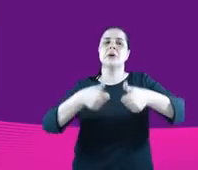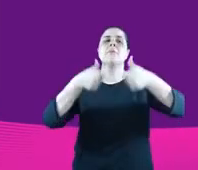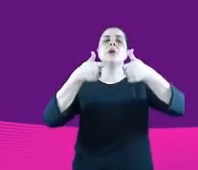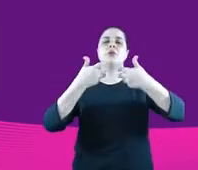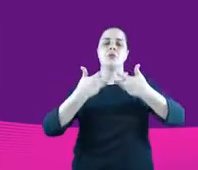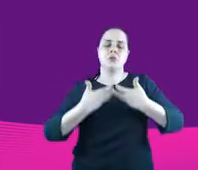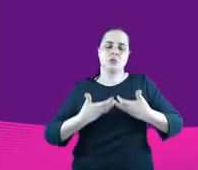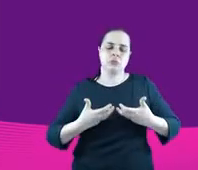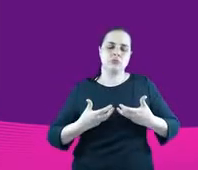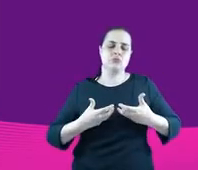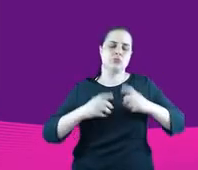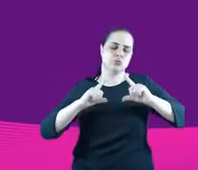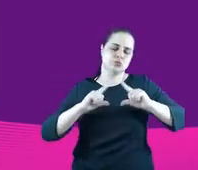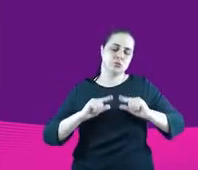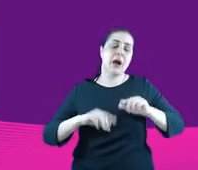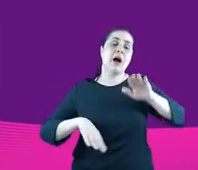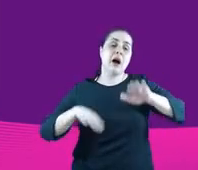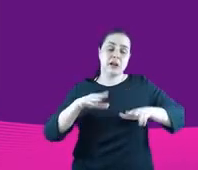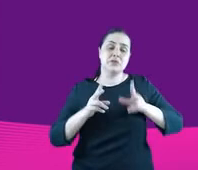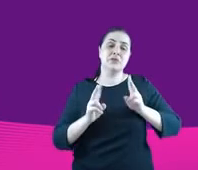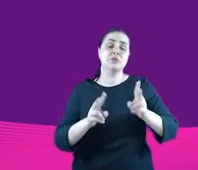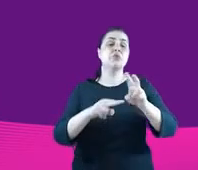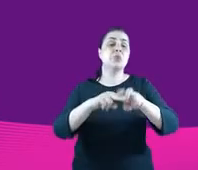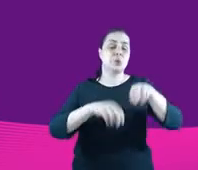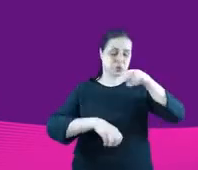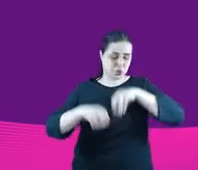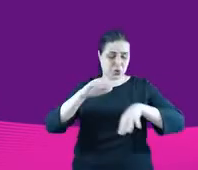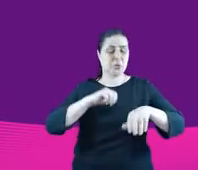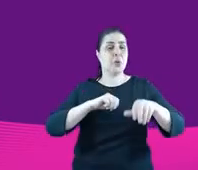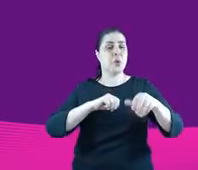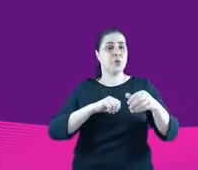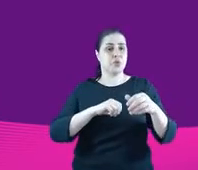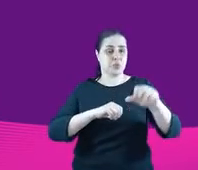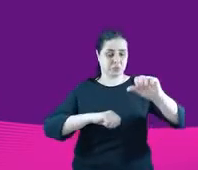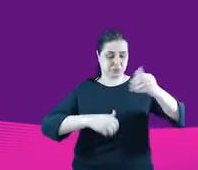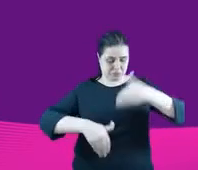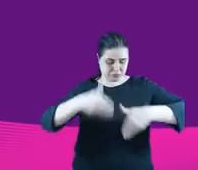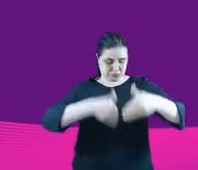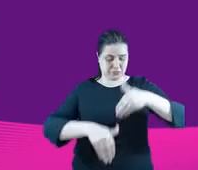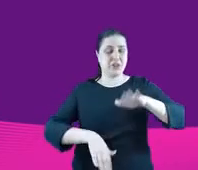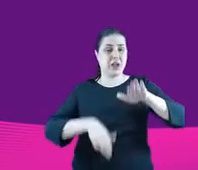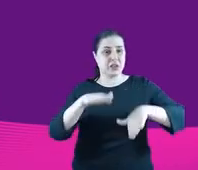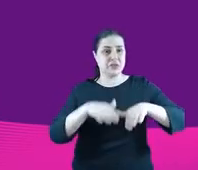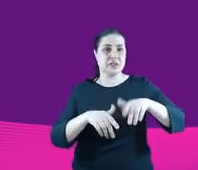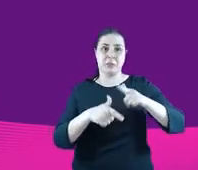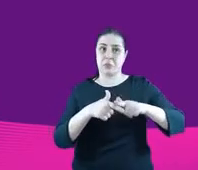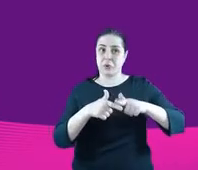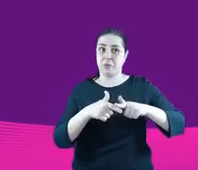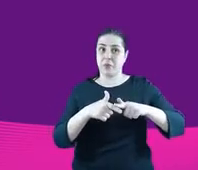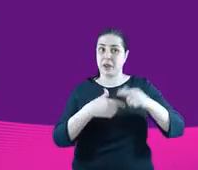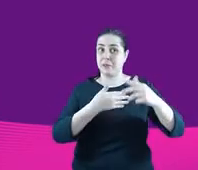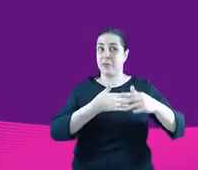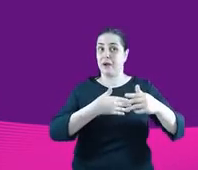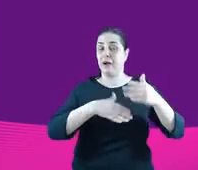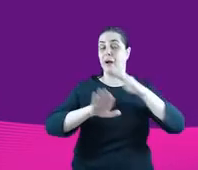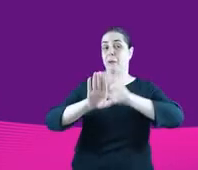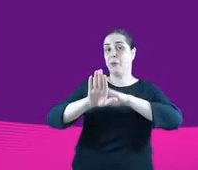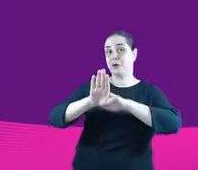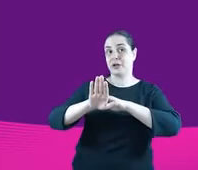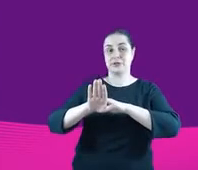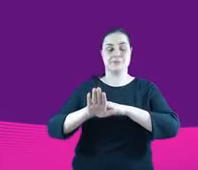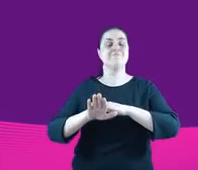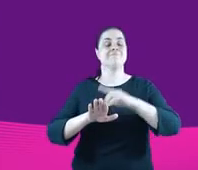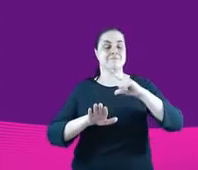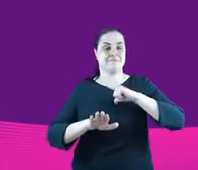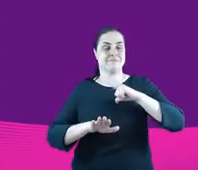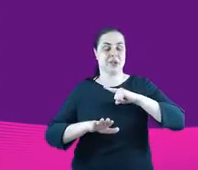função da hormonioterapia. Claro que a gente tem que descartar causas secundárias, como depressão, anemia, hipotiroidismo, mas